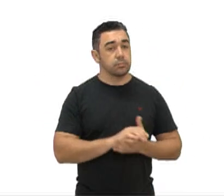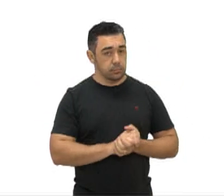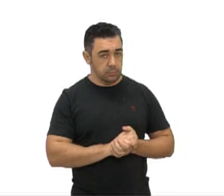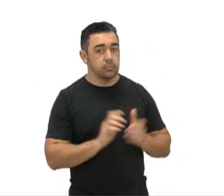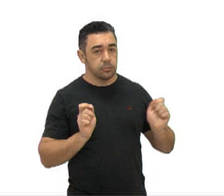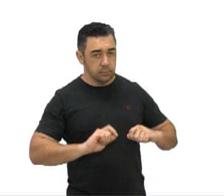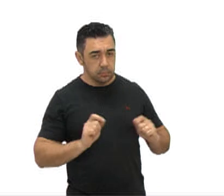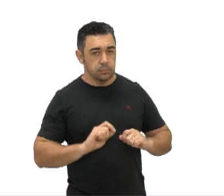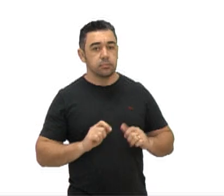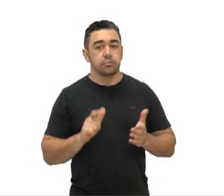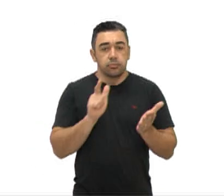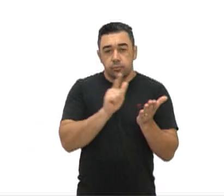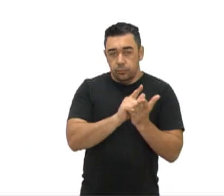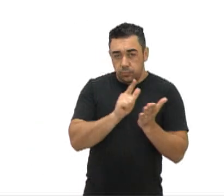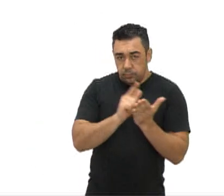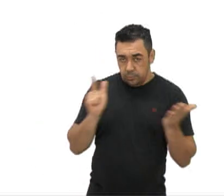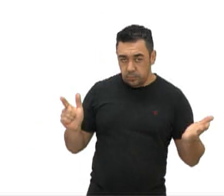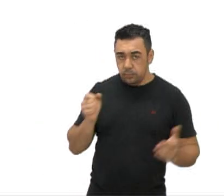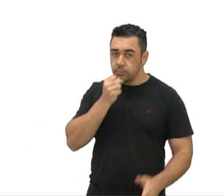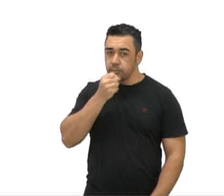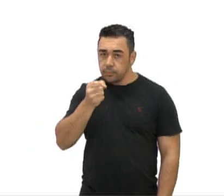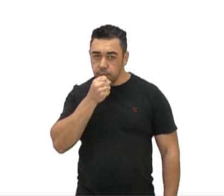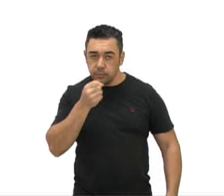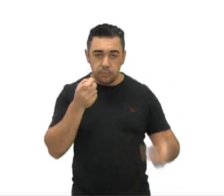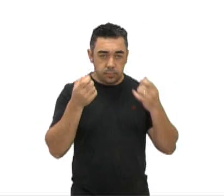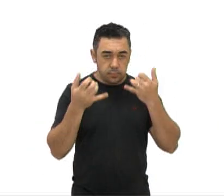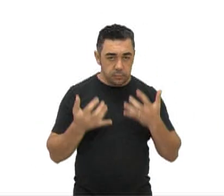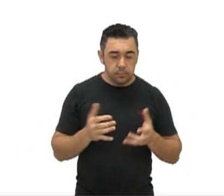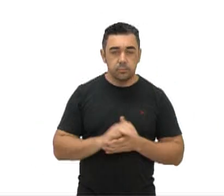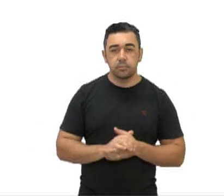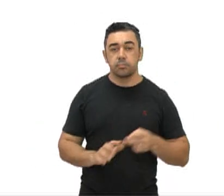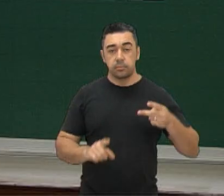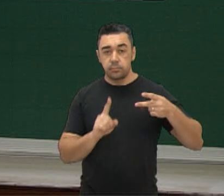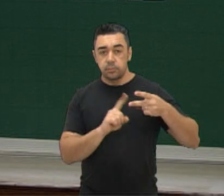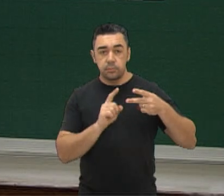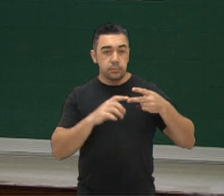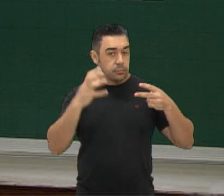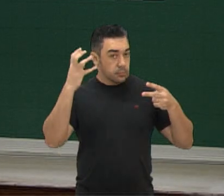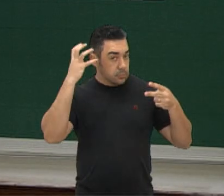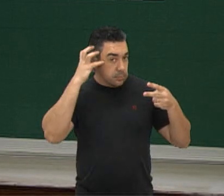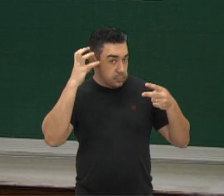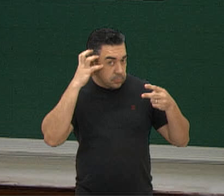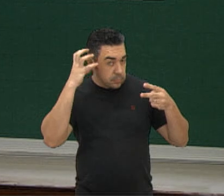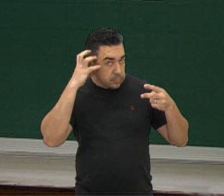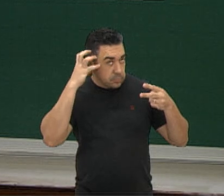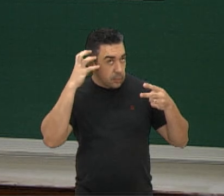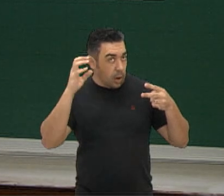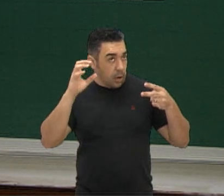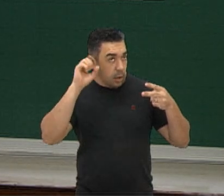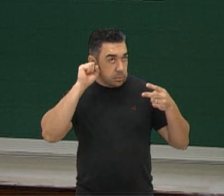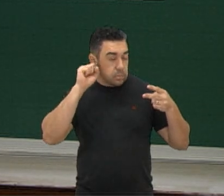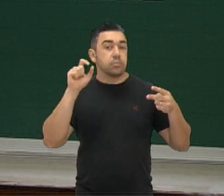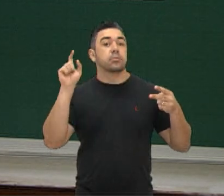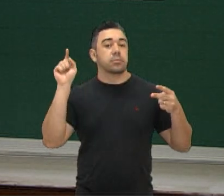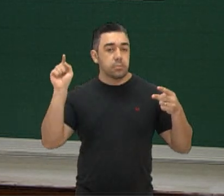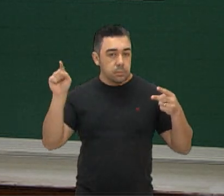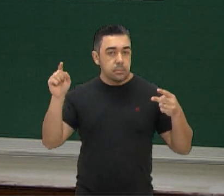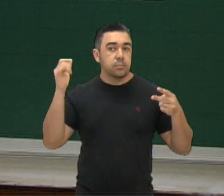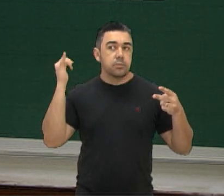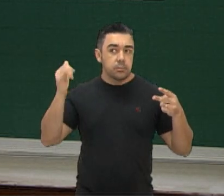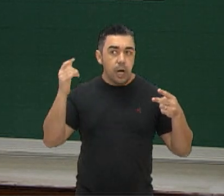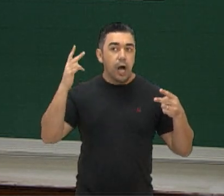meteorológica, sobretudo nos jornais, né? Em la rádio também, em momentos em que tem programas de